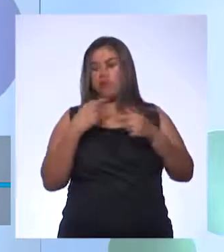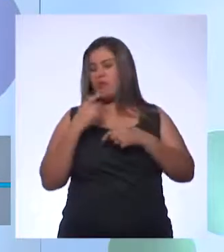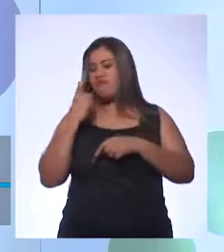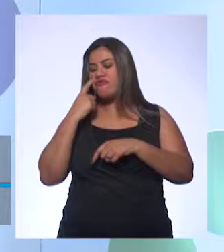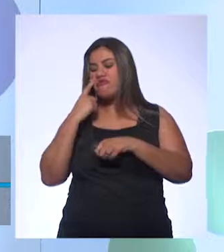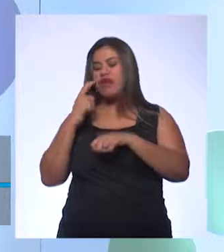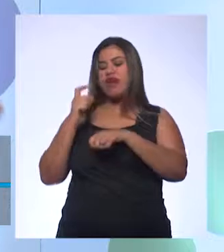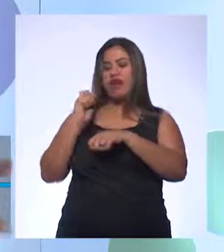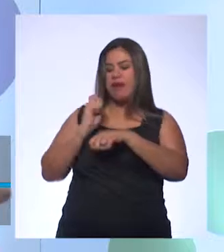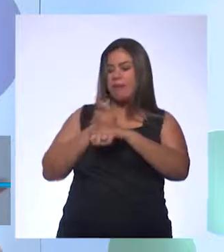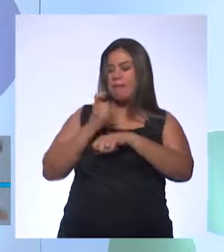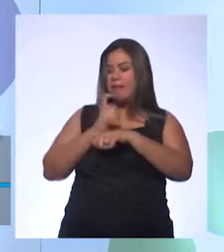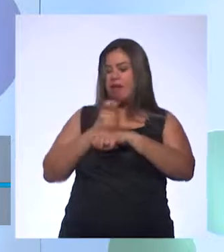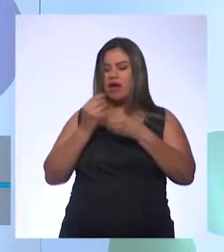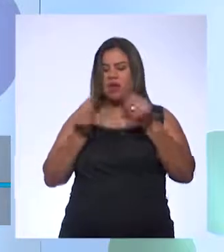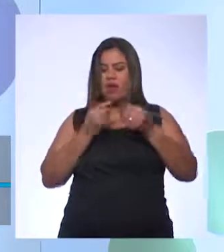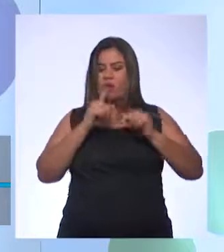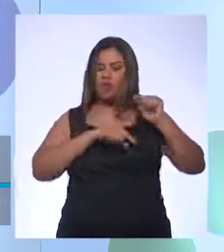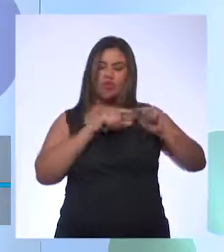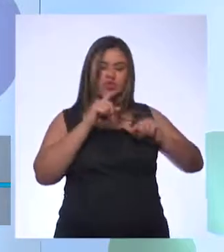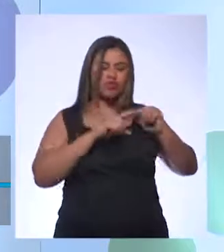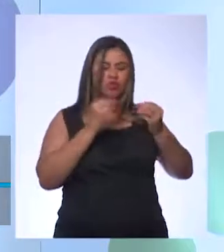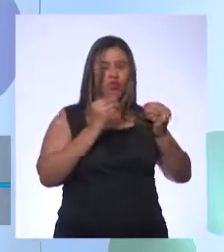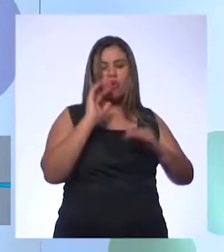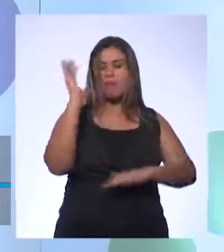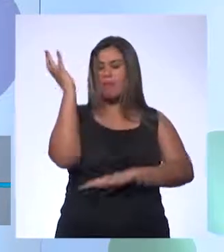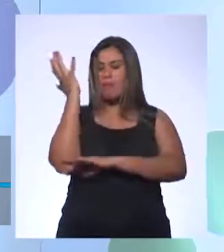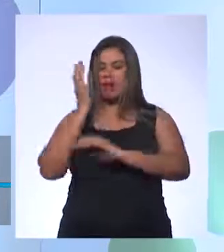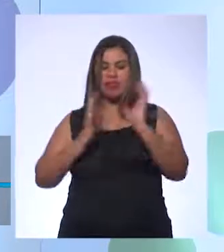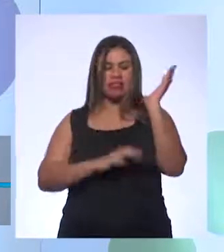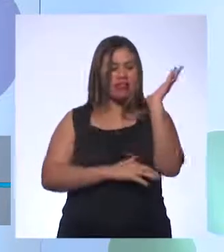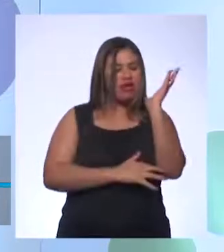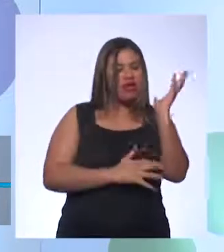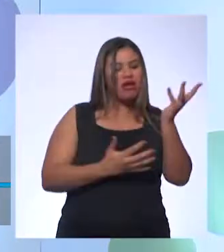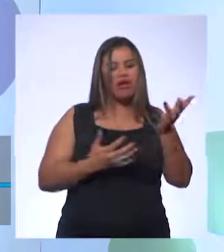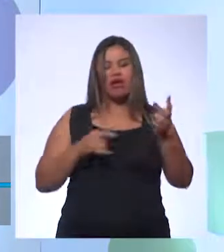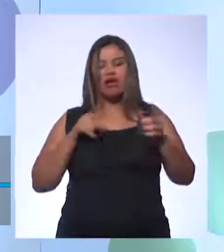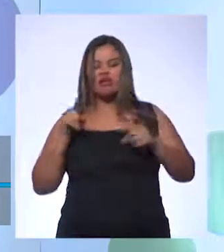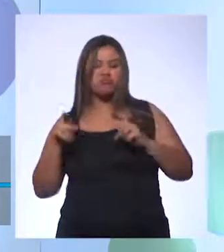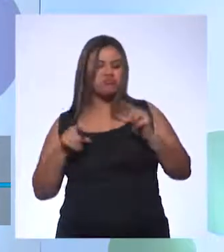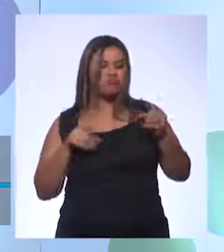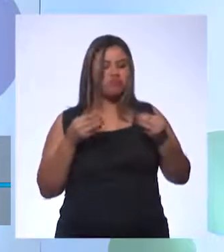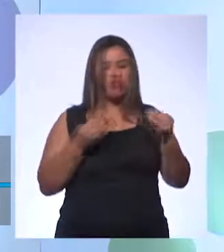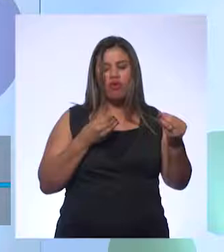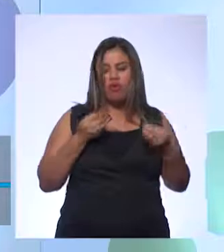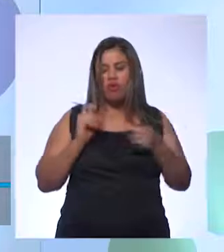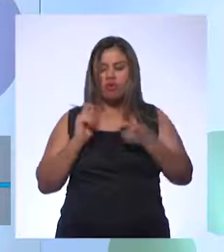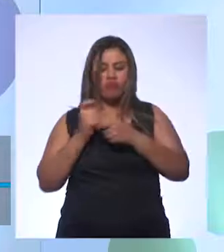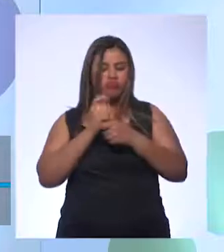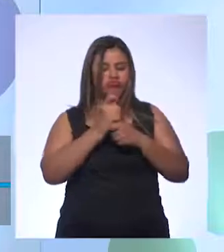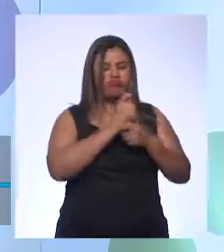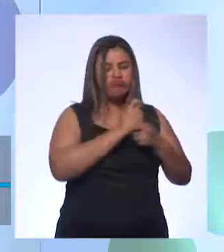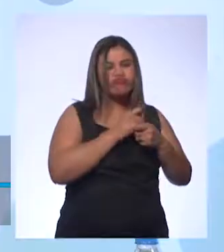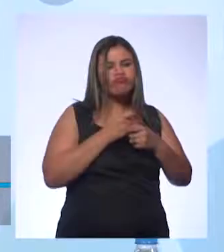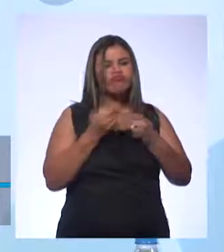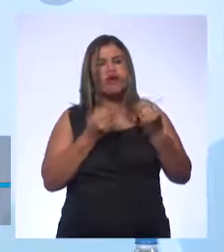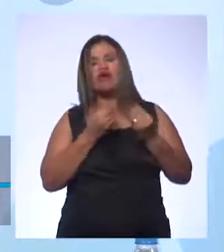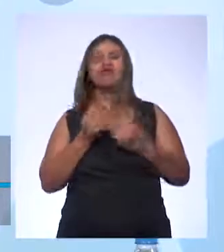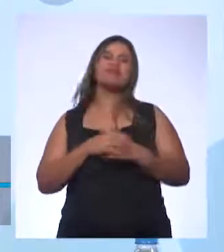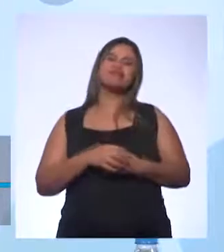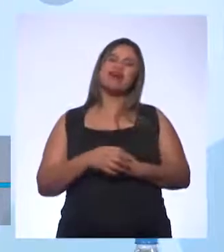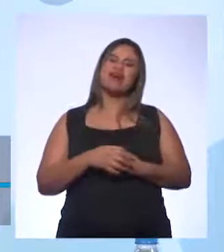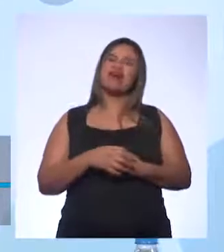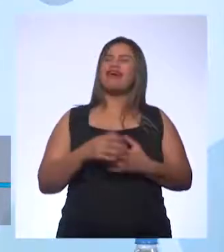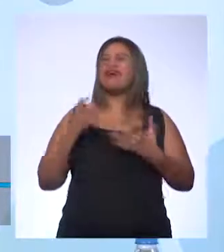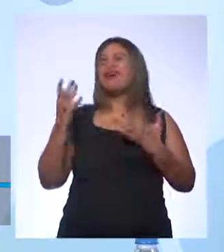pedra, escolher o material, escolher a madeira, escolher a forma e como trabalhar isto. É por aí? Turma, como é